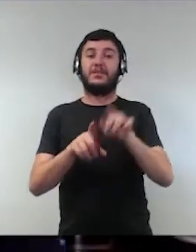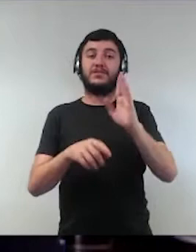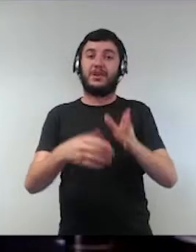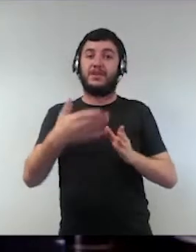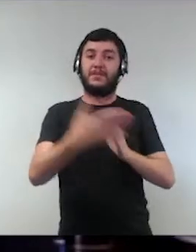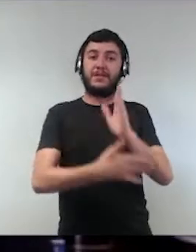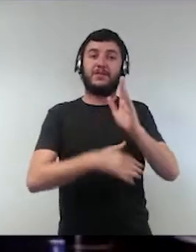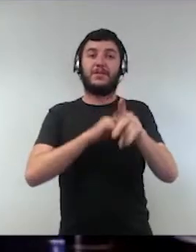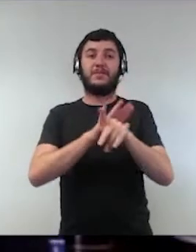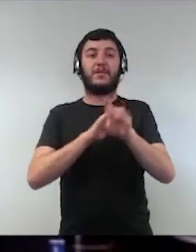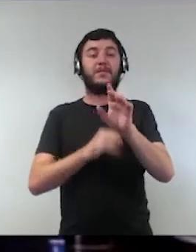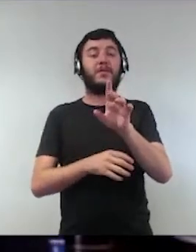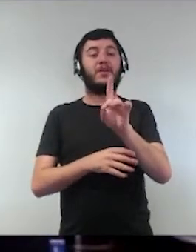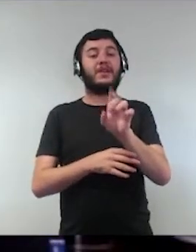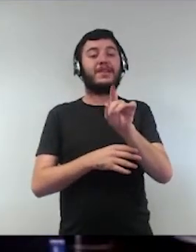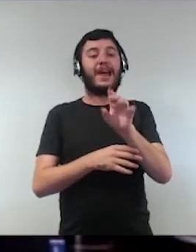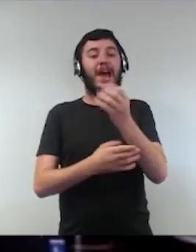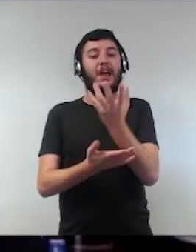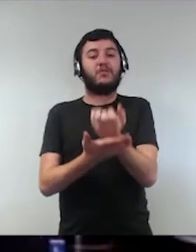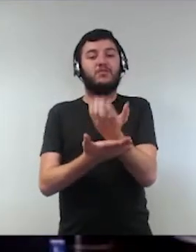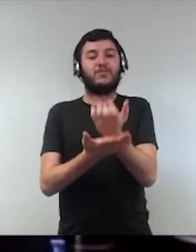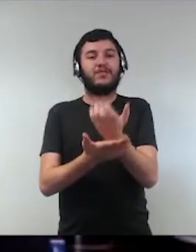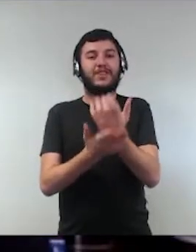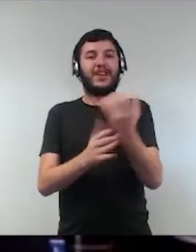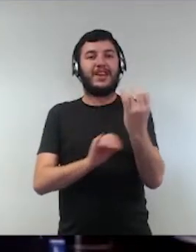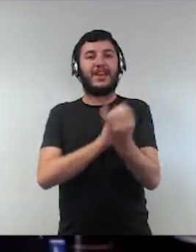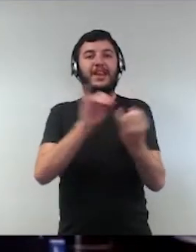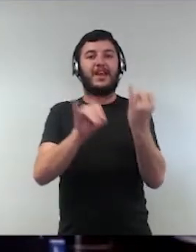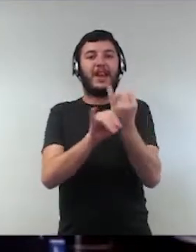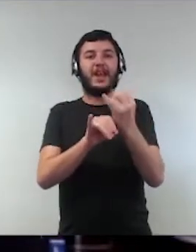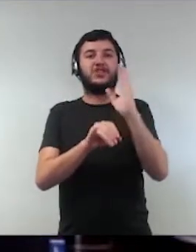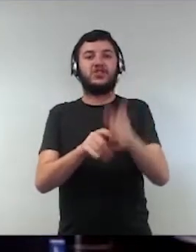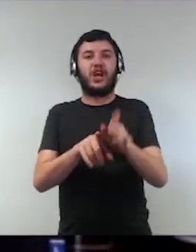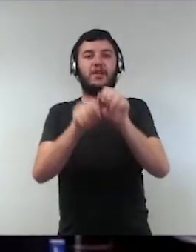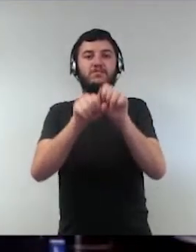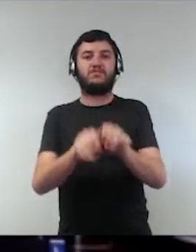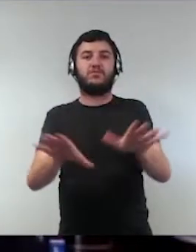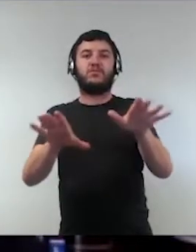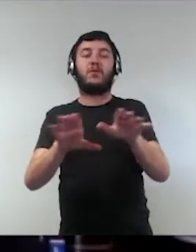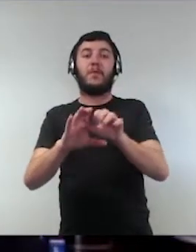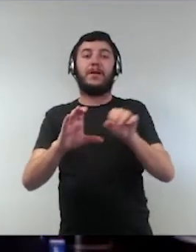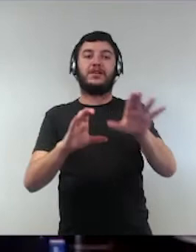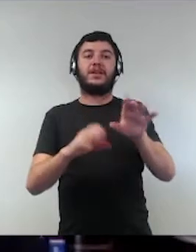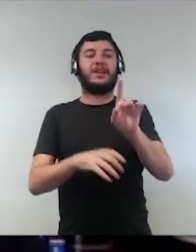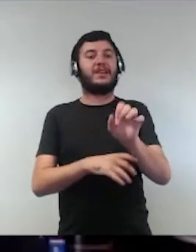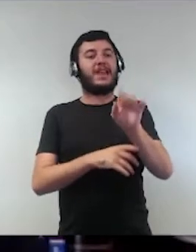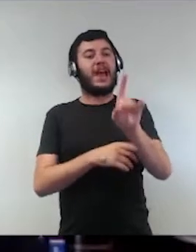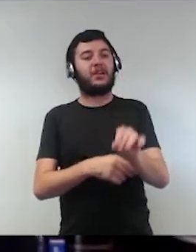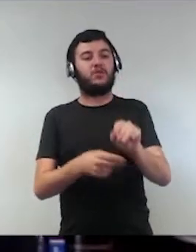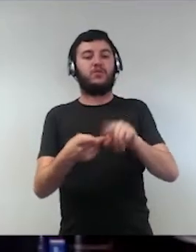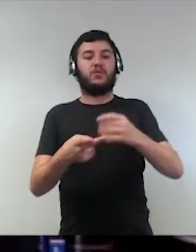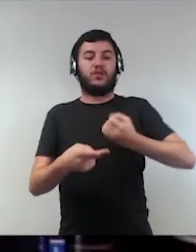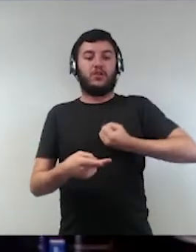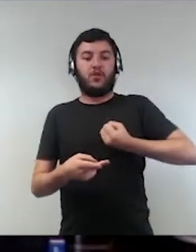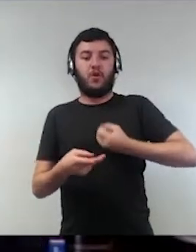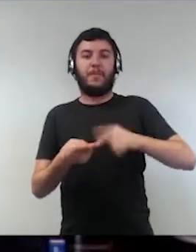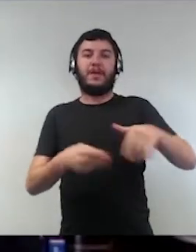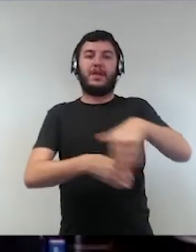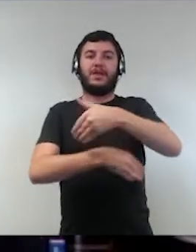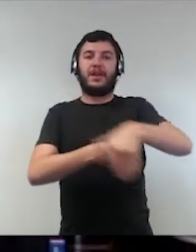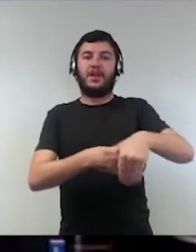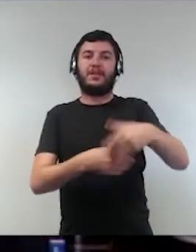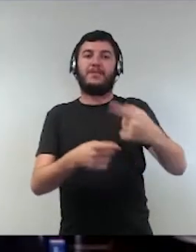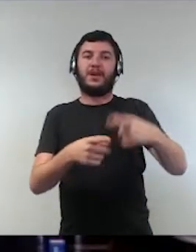o compartilhamento de dados de celulares, nome e endereço de usuários por parte das empresas de telefonia. Foi uma